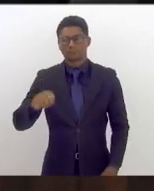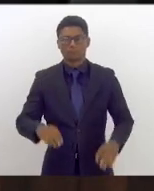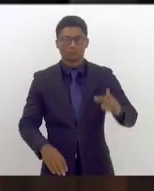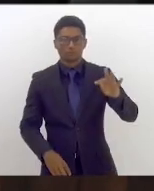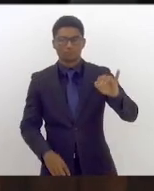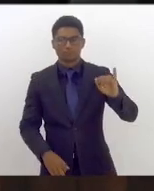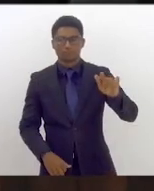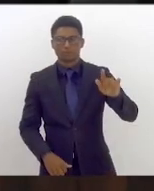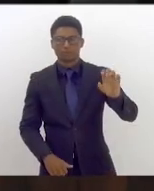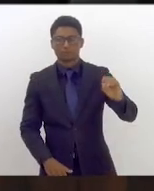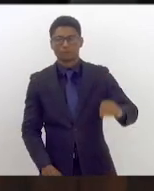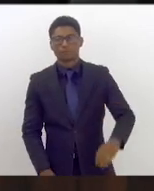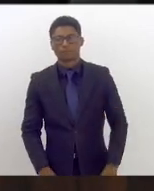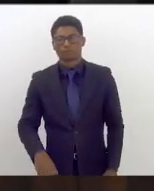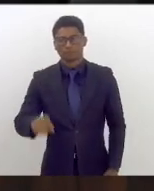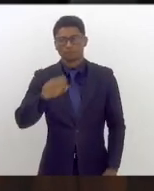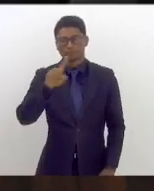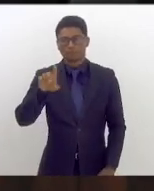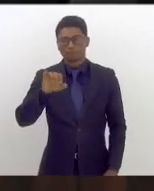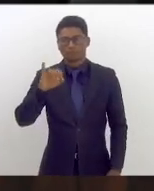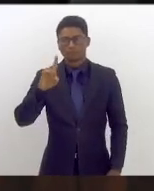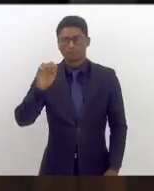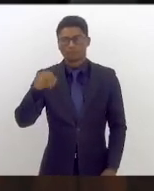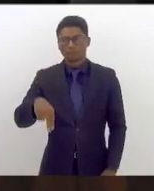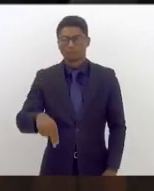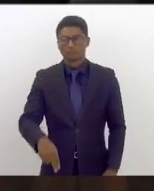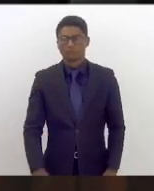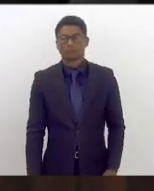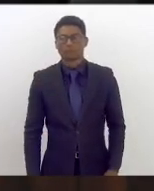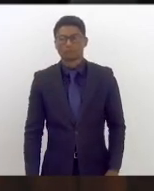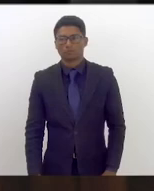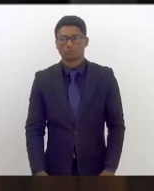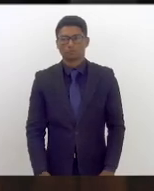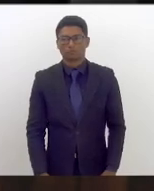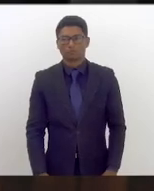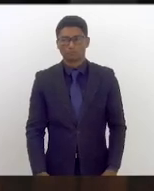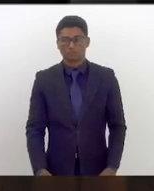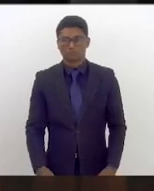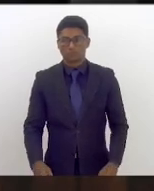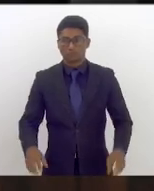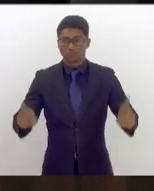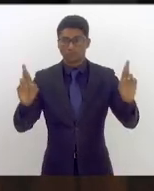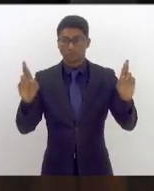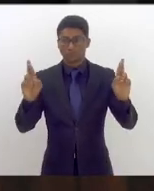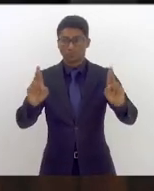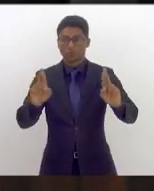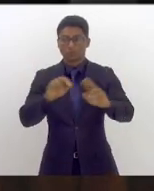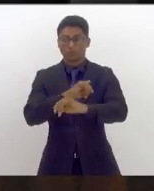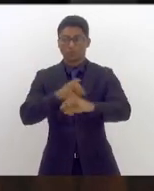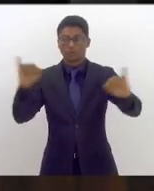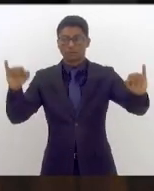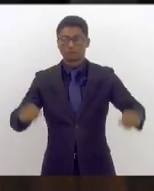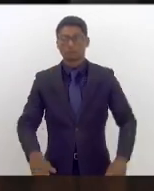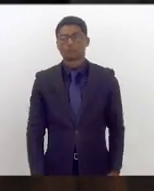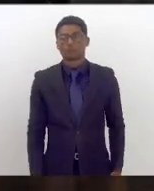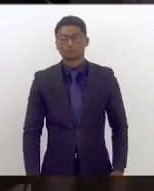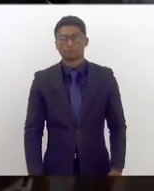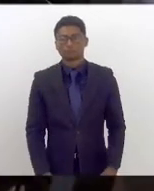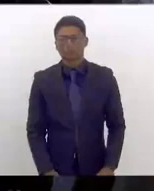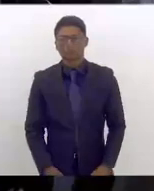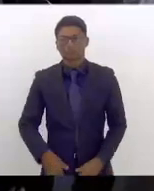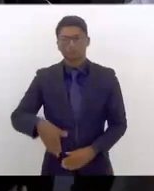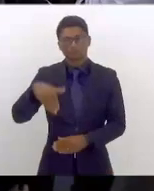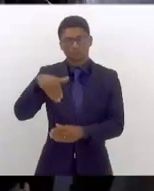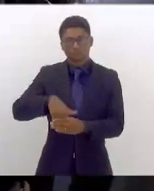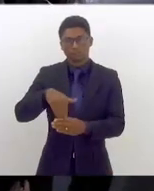Pampulha e zeidan pertencerá proclamar o resultado votaram 53